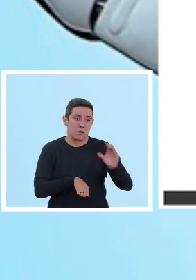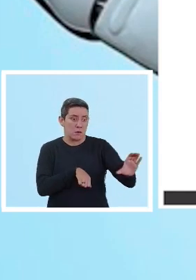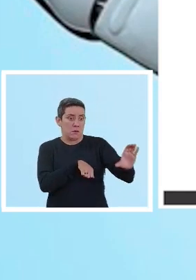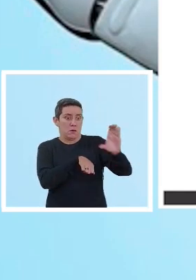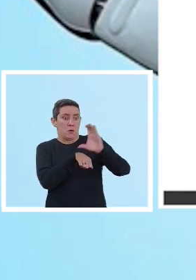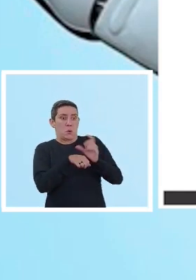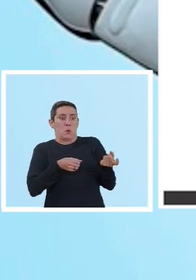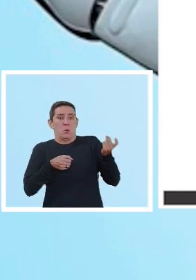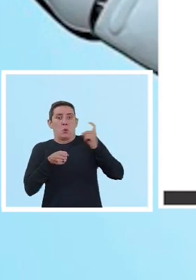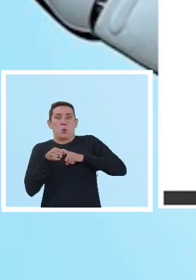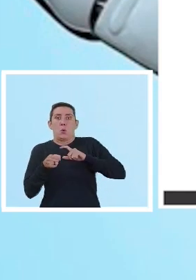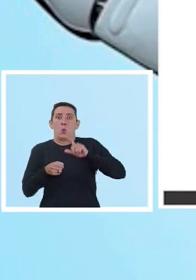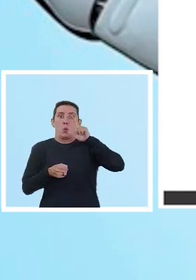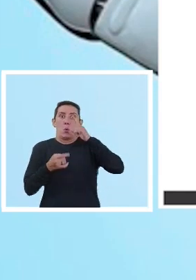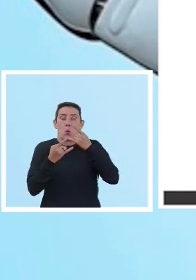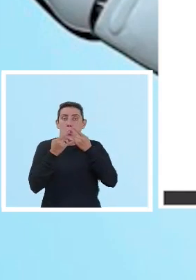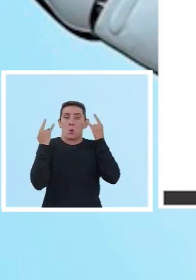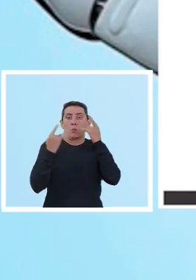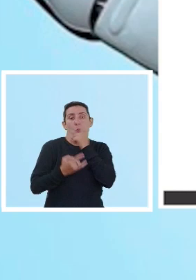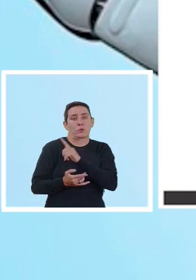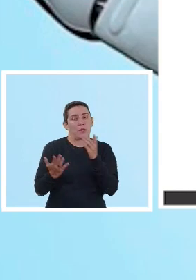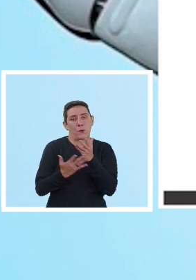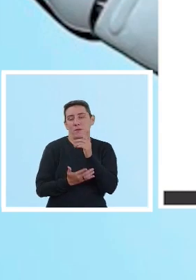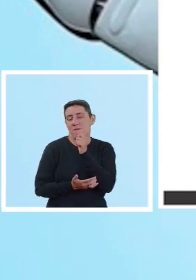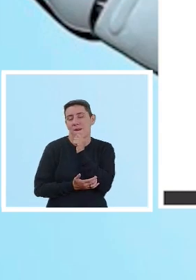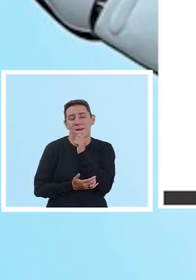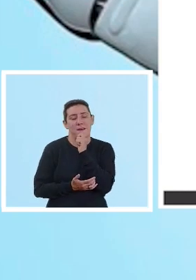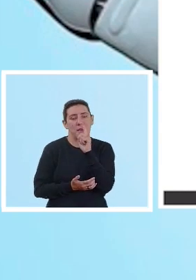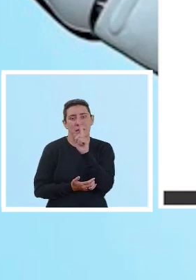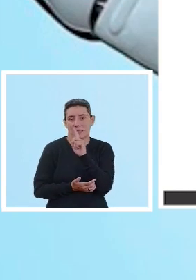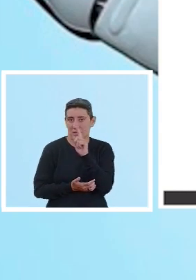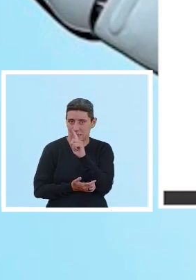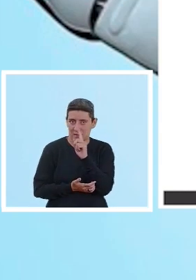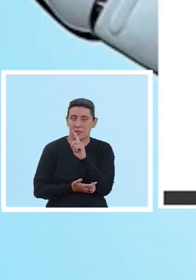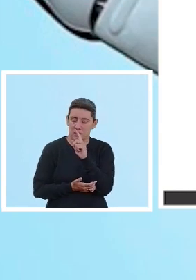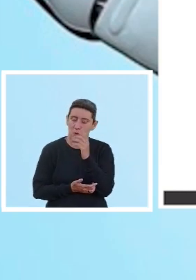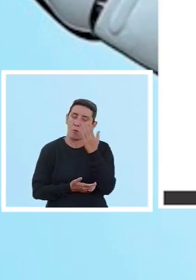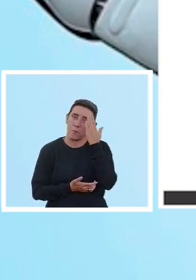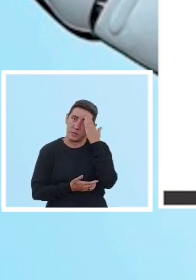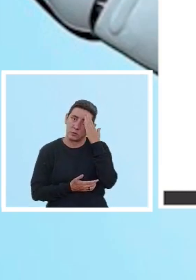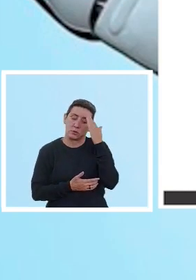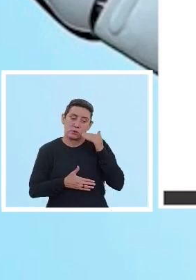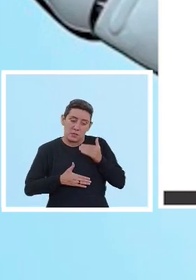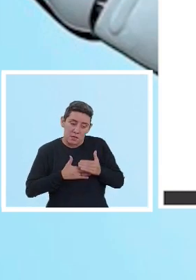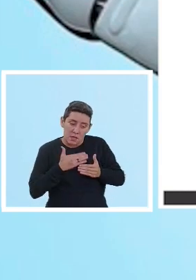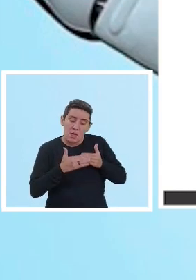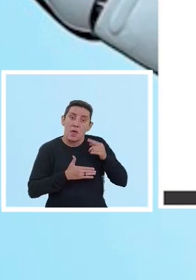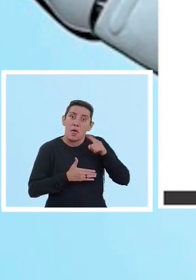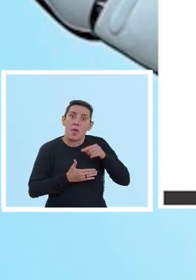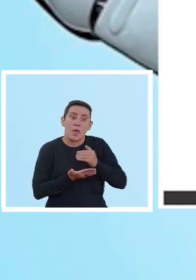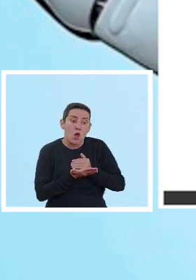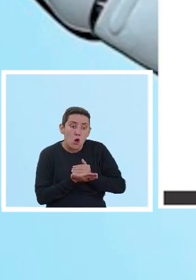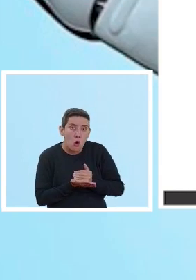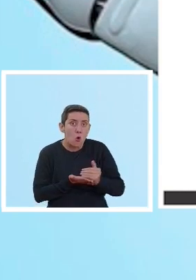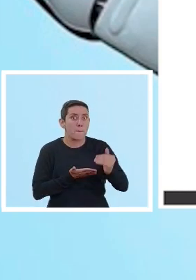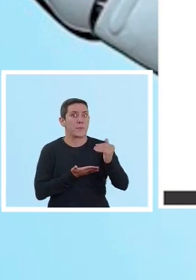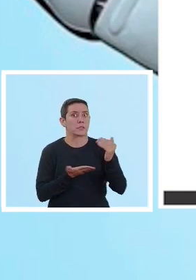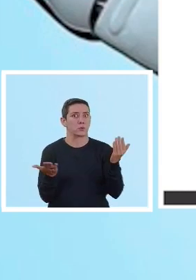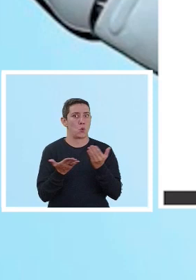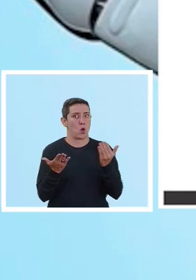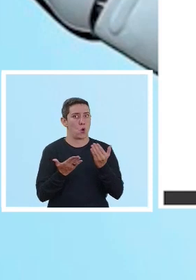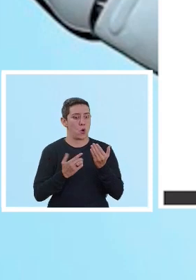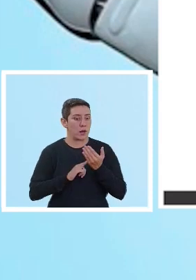a gente Eu particularmente entendo que a gente até que essa tecnologia ela está em processo de desenvolvimento é uma